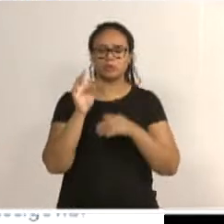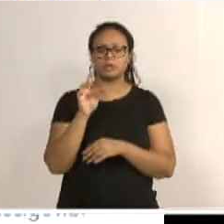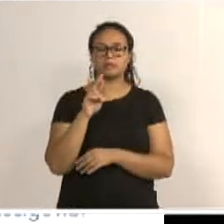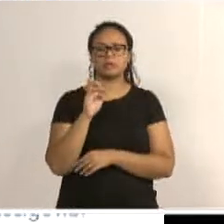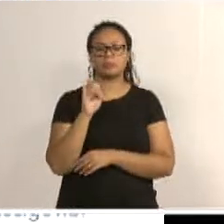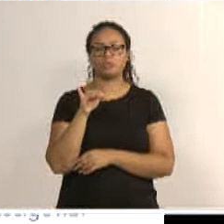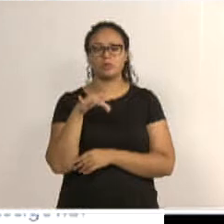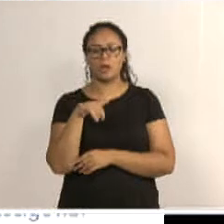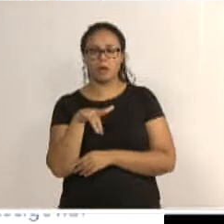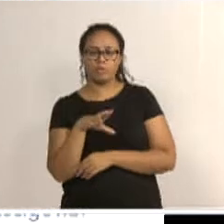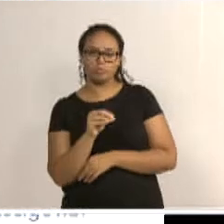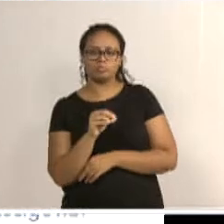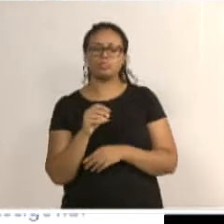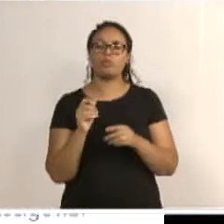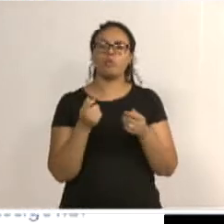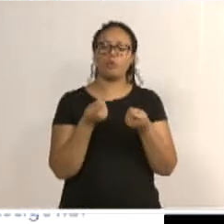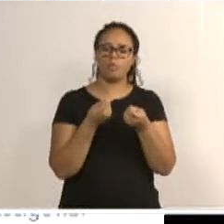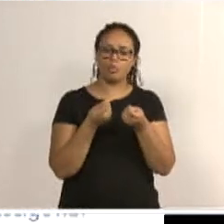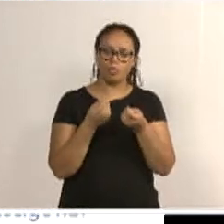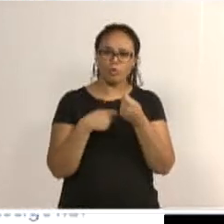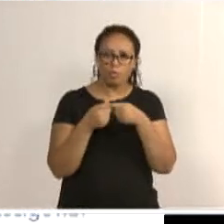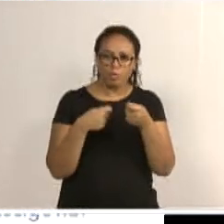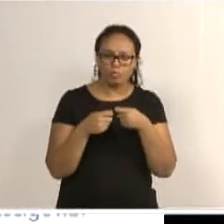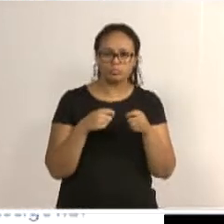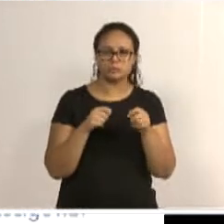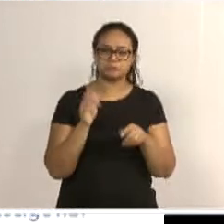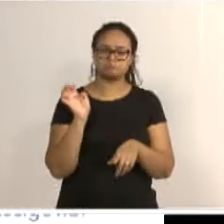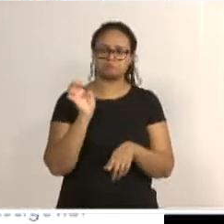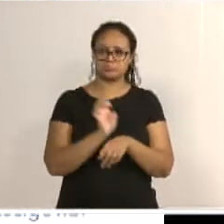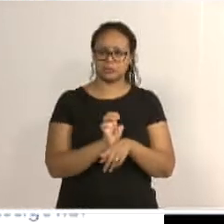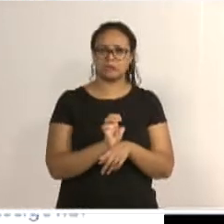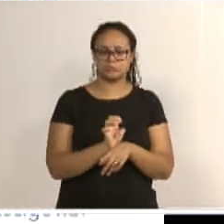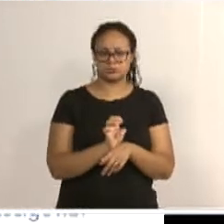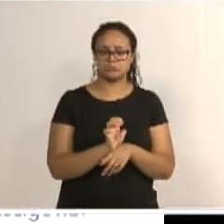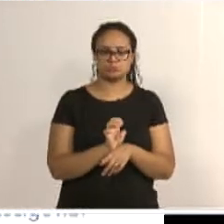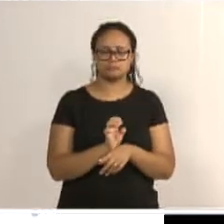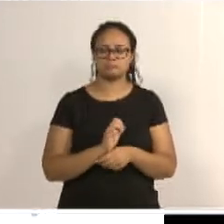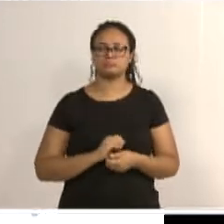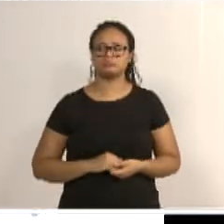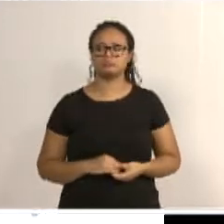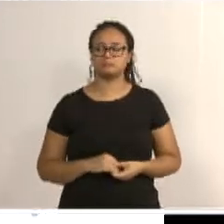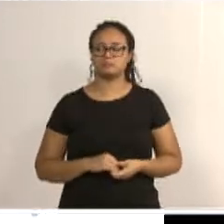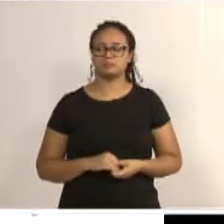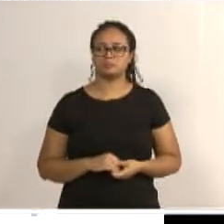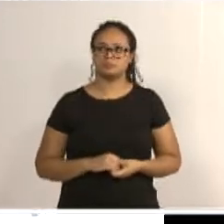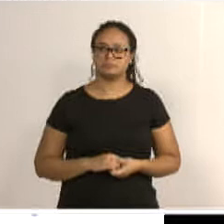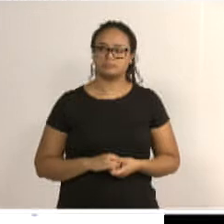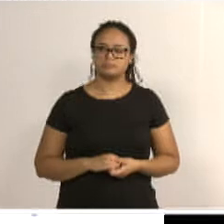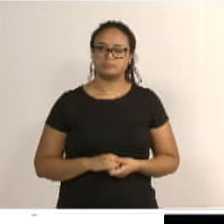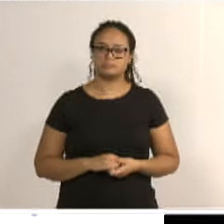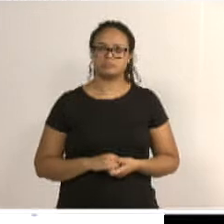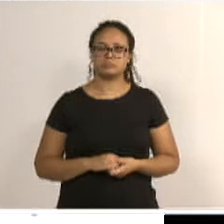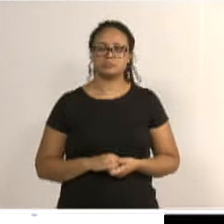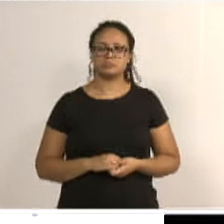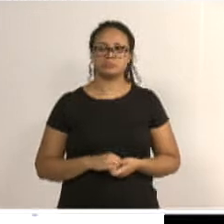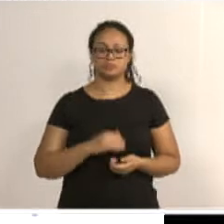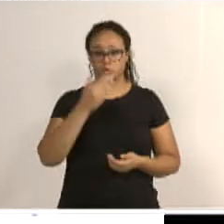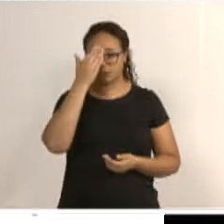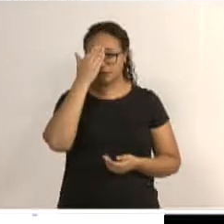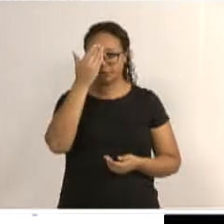a questão do desenvolvimento do contrato de concessão de transporte público de Blumenau. Obrigado.